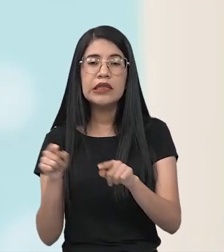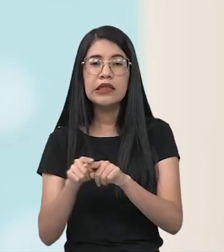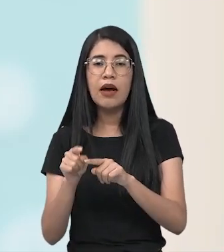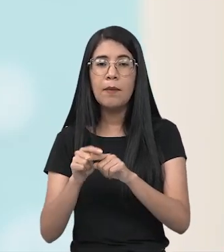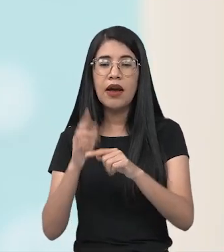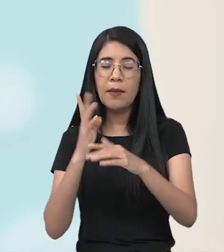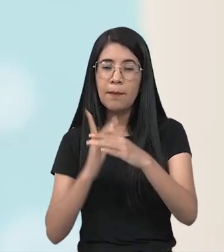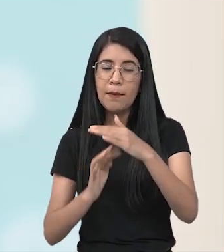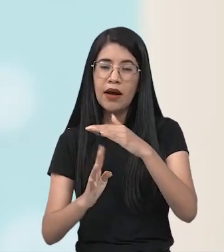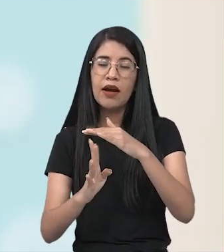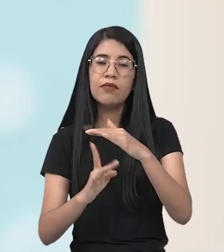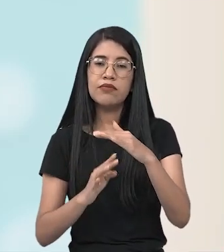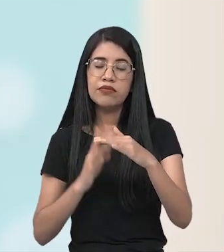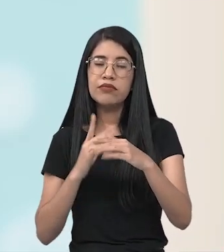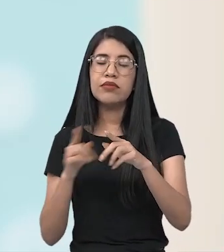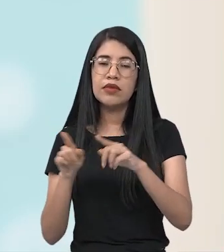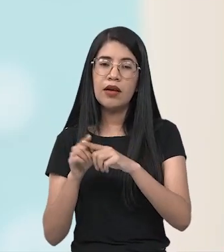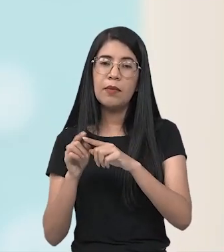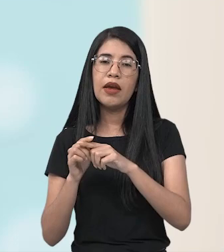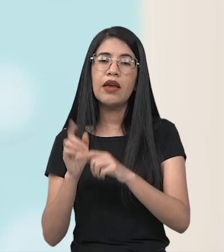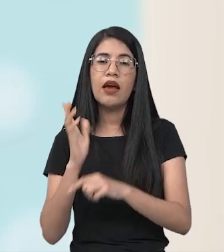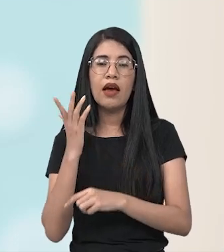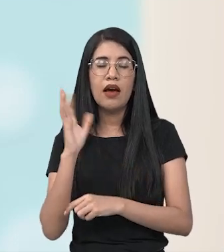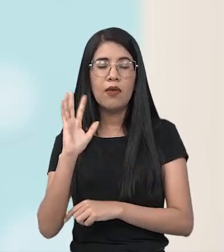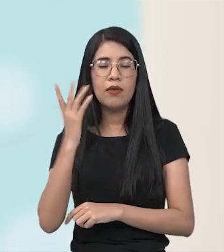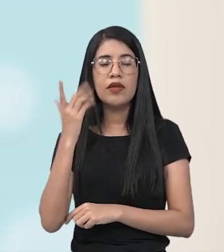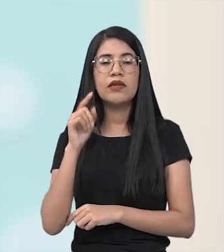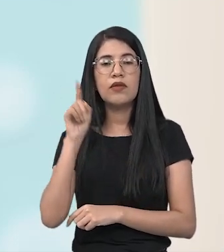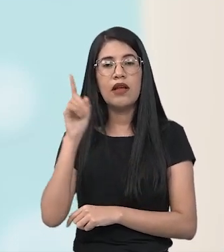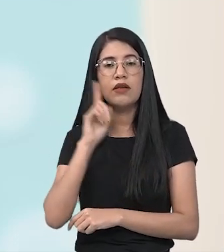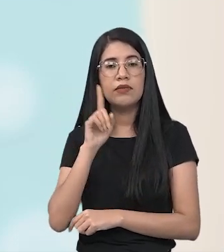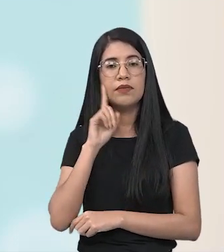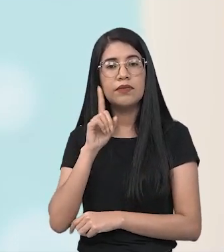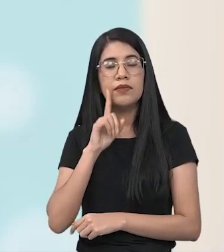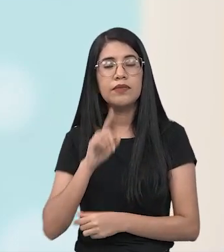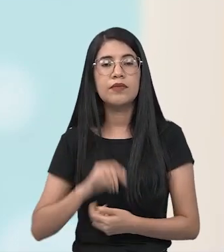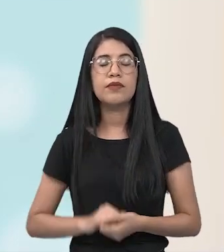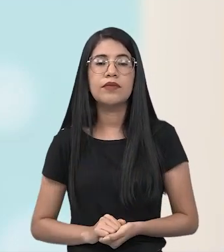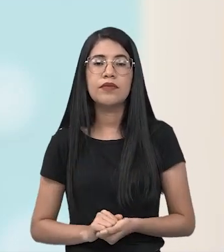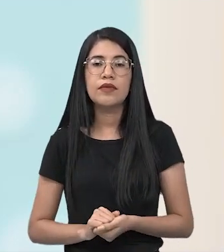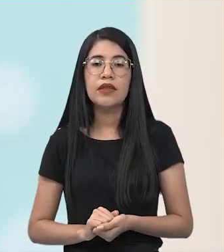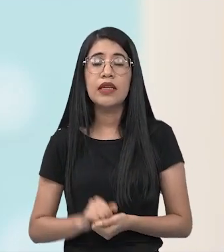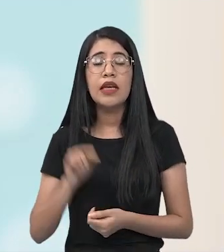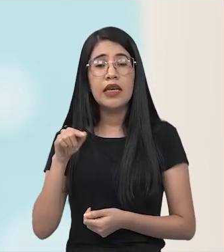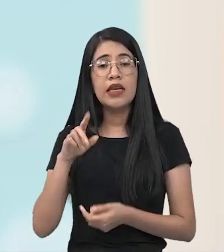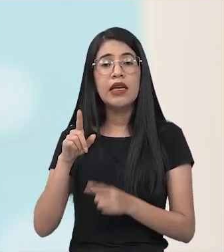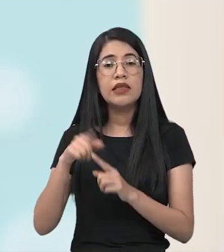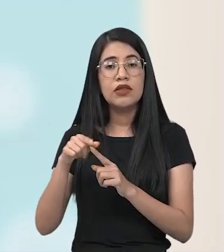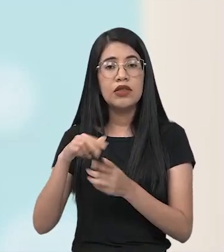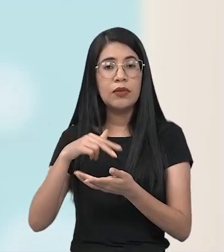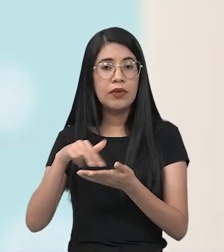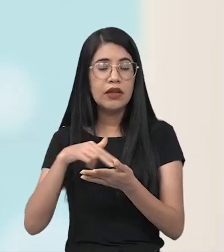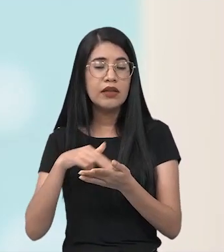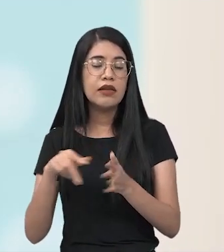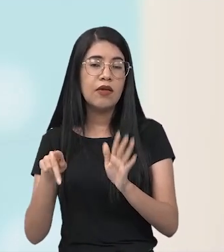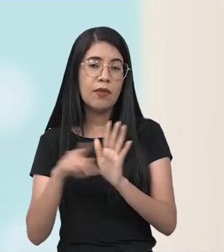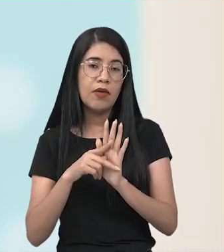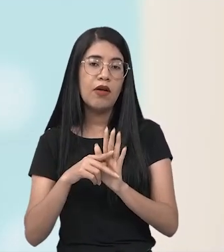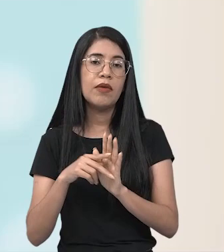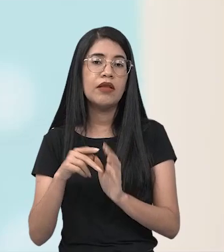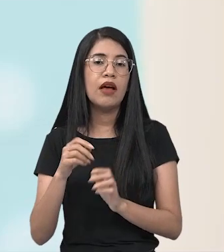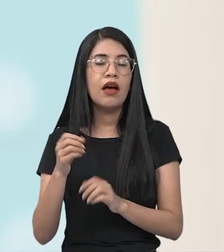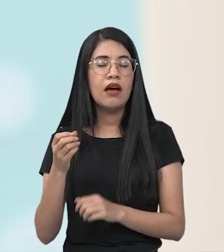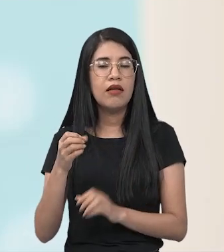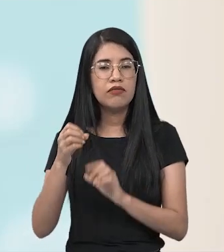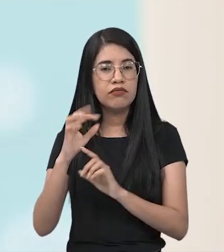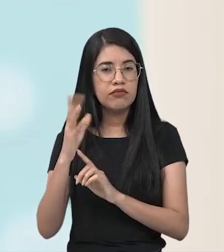de imigração, por exemplo, que acontece lá nos Estados Unidos. E o Charleston é uma dança norte-americana, é uma